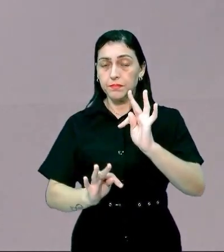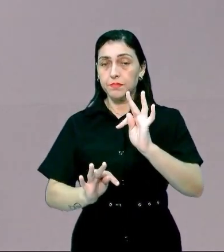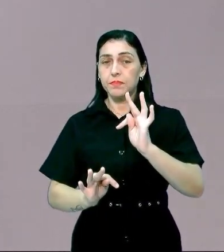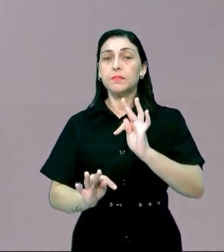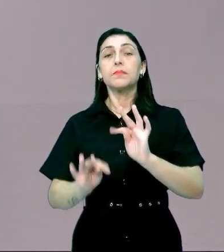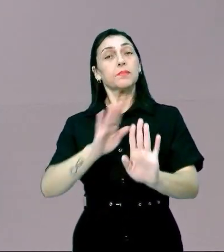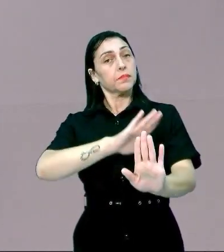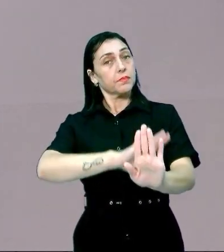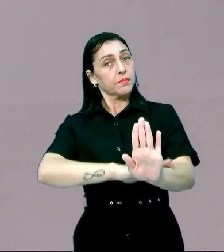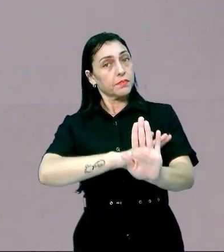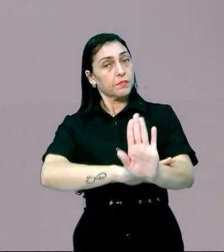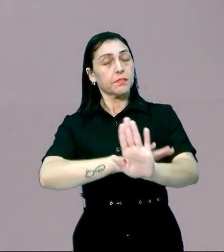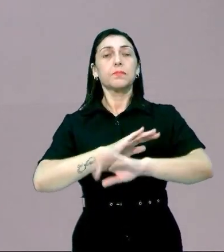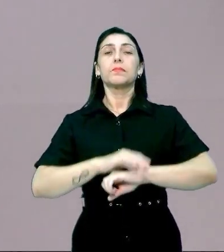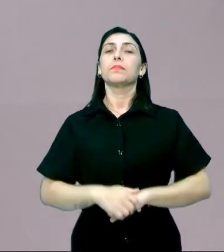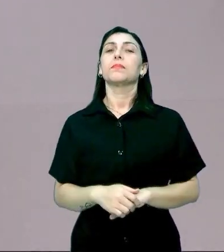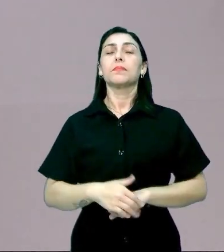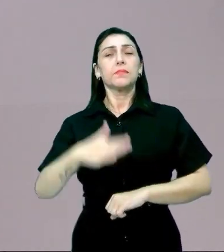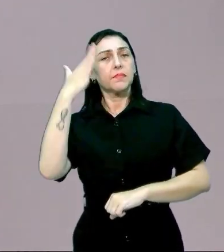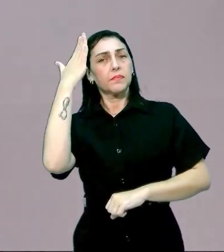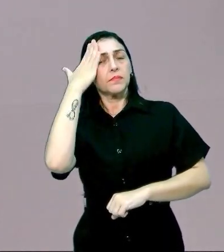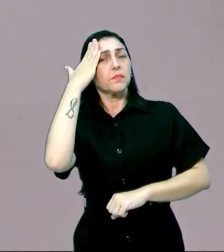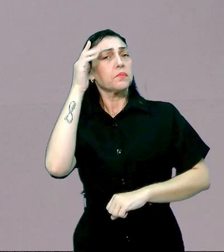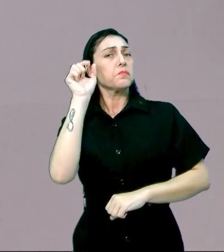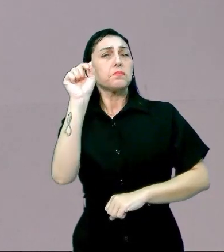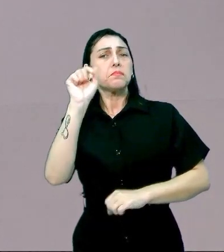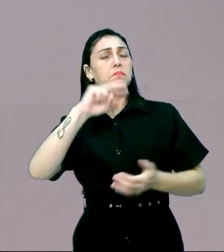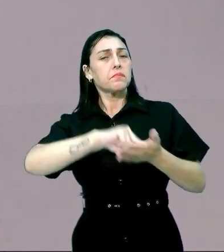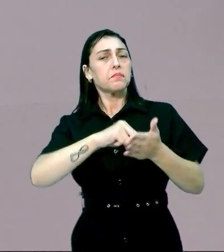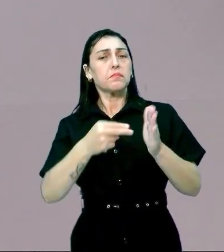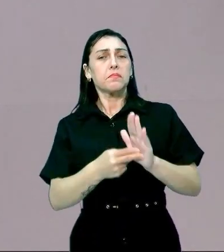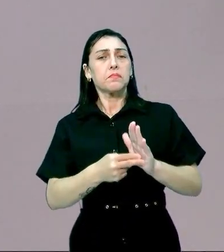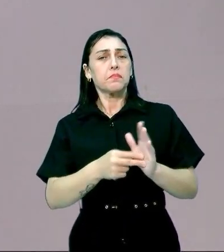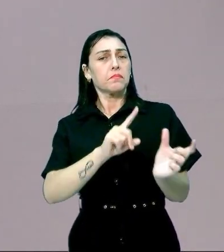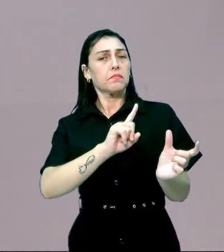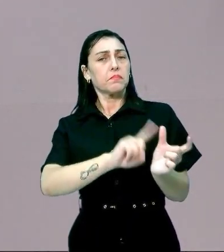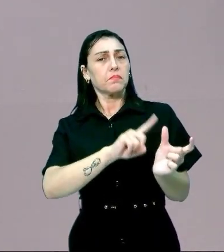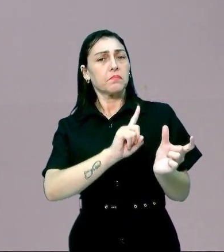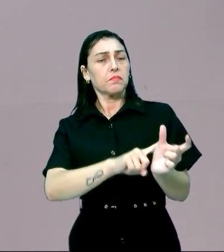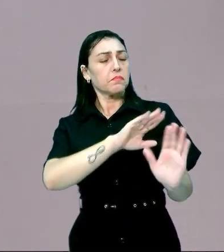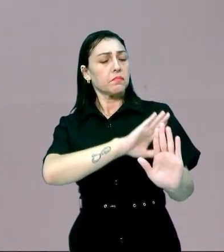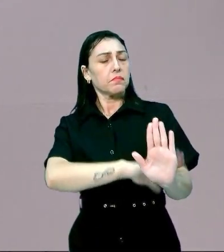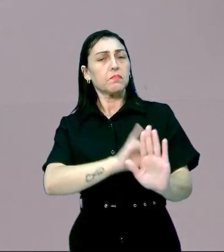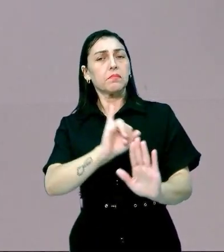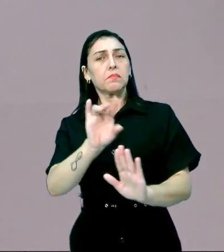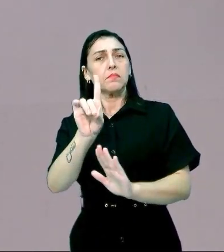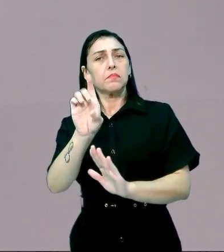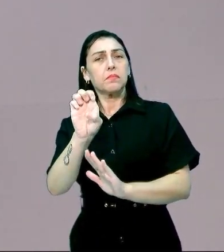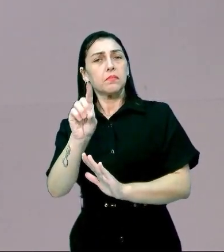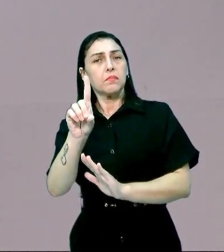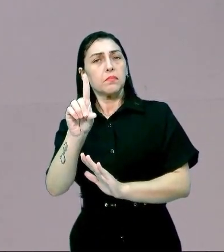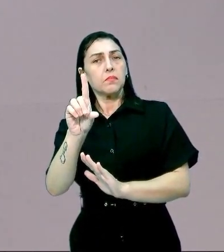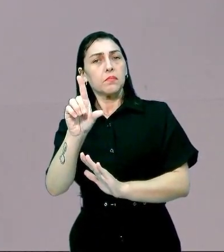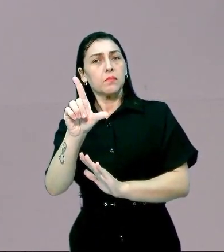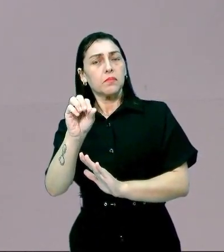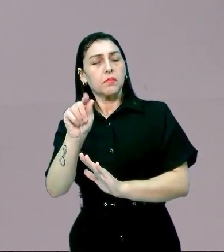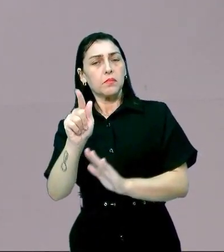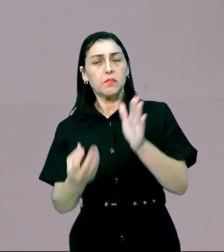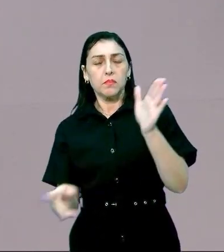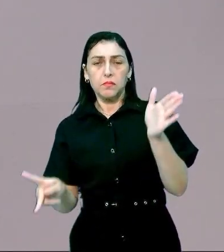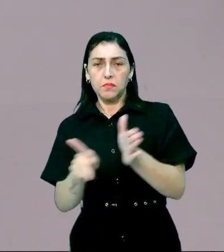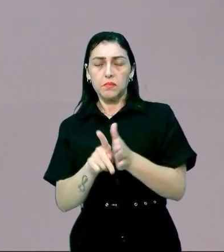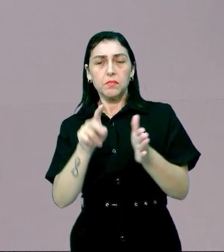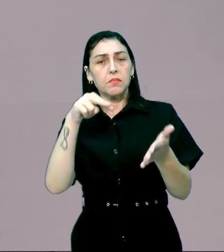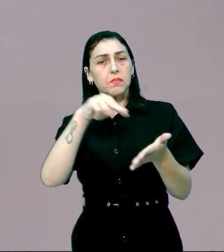entre ideologia. Vamos entender o que é que significa essa palavra ideologia, que na sua natureza